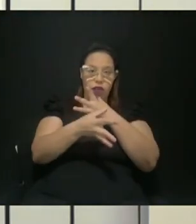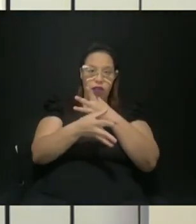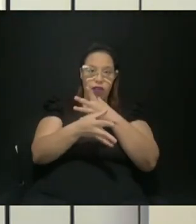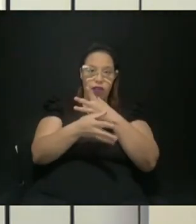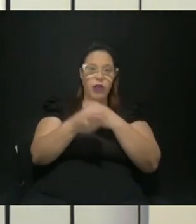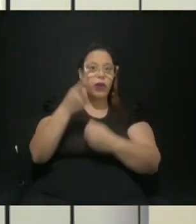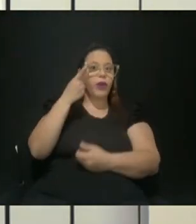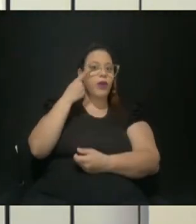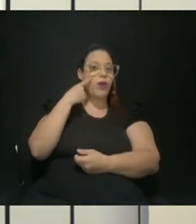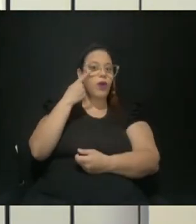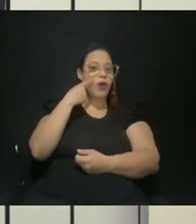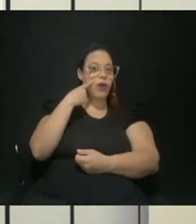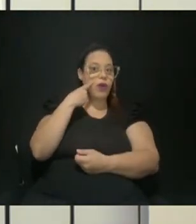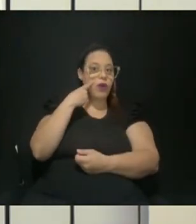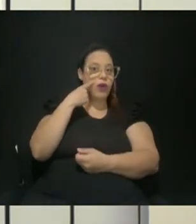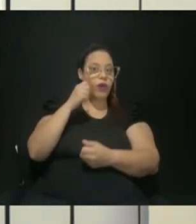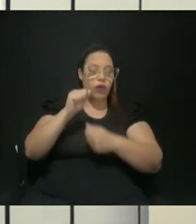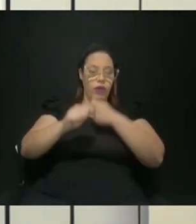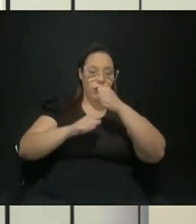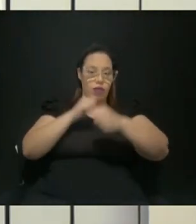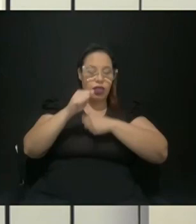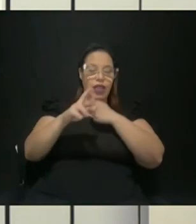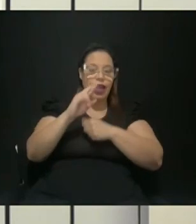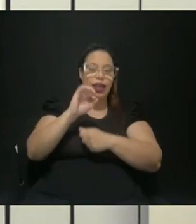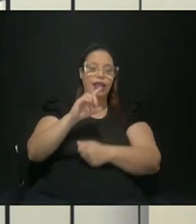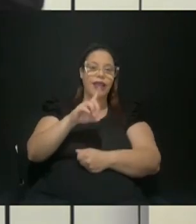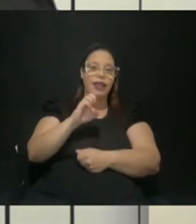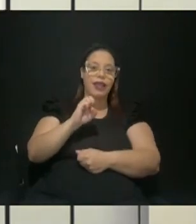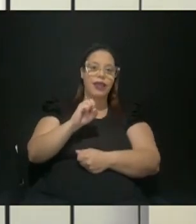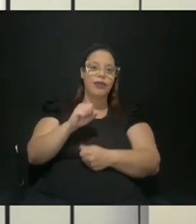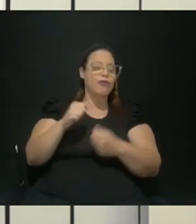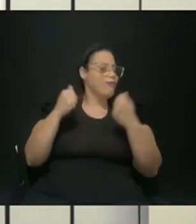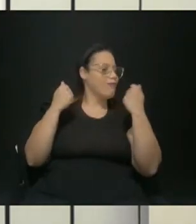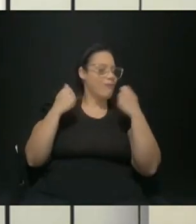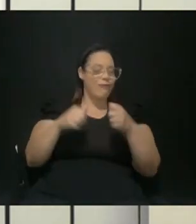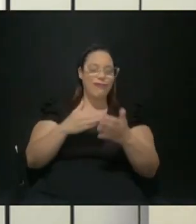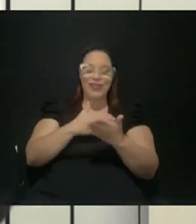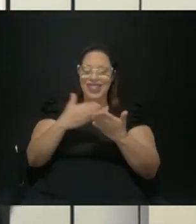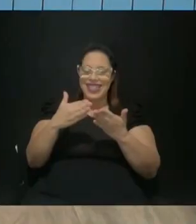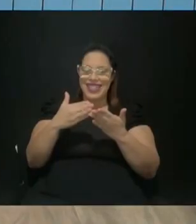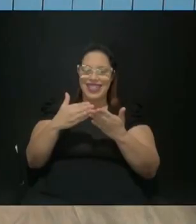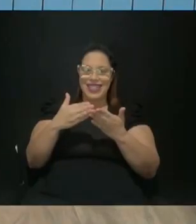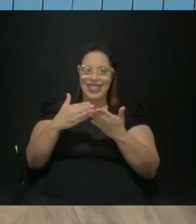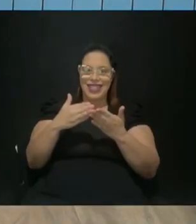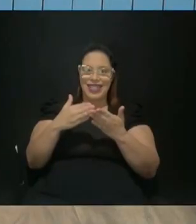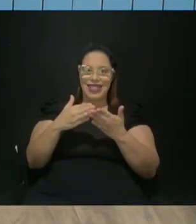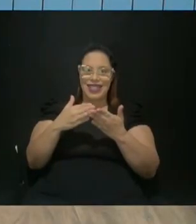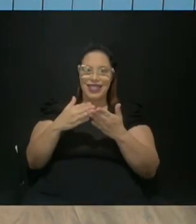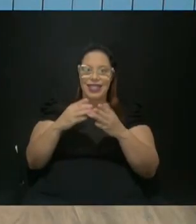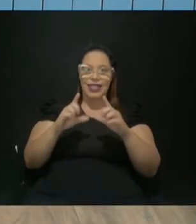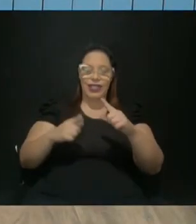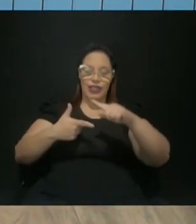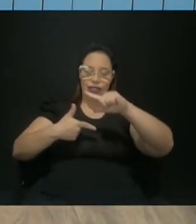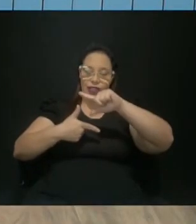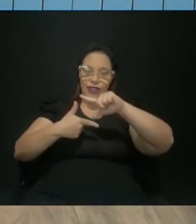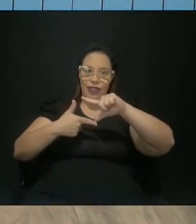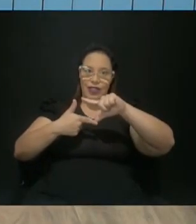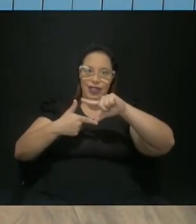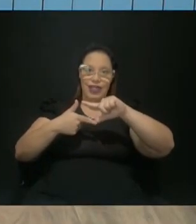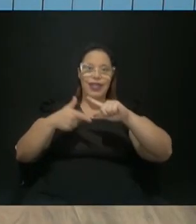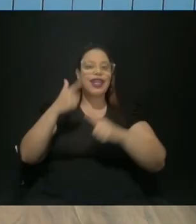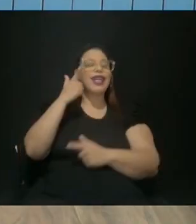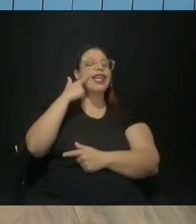de administração de redes, você não pode perder a partir de agora o nosso quadro. Se liga na profissão.